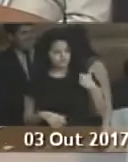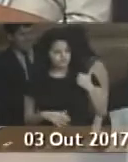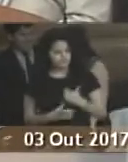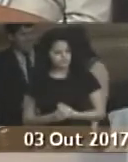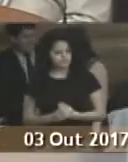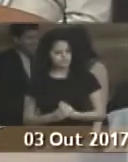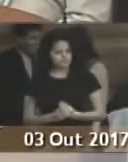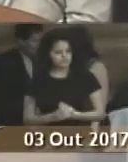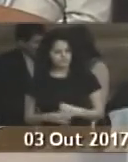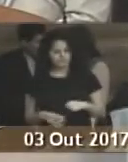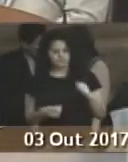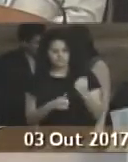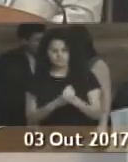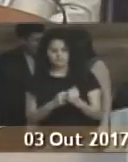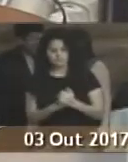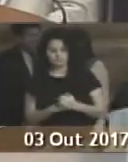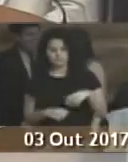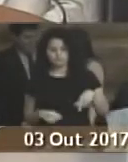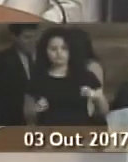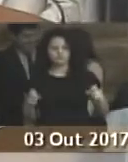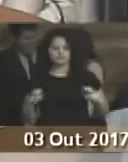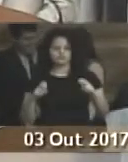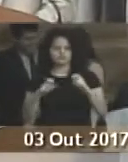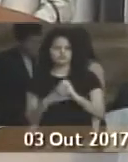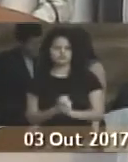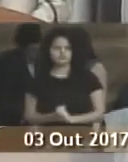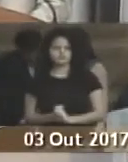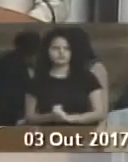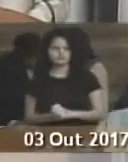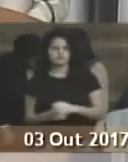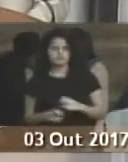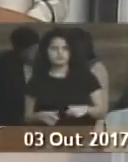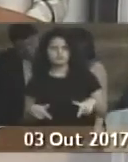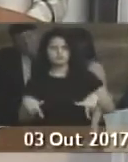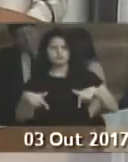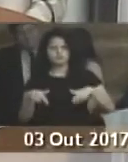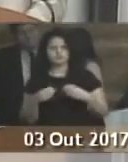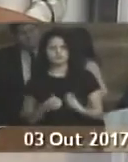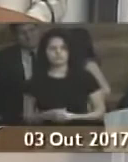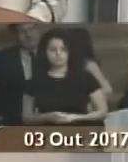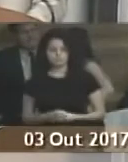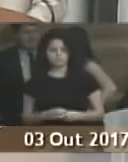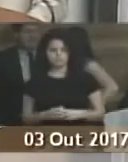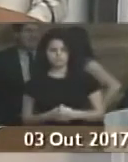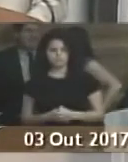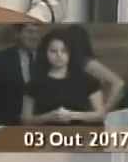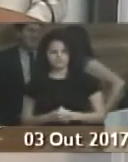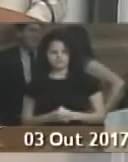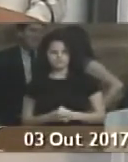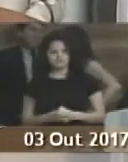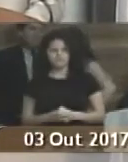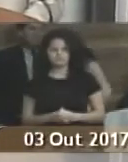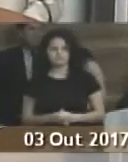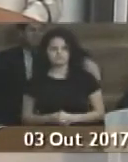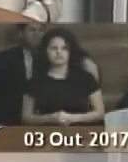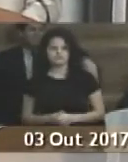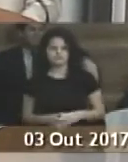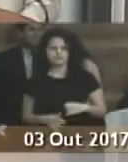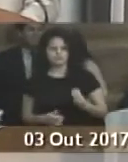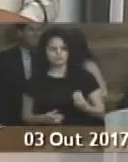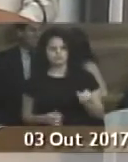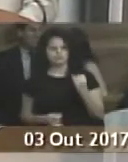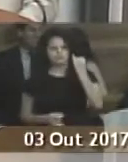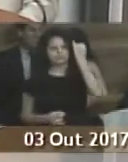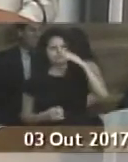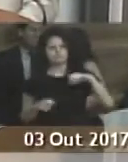4 anos que eu fiquei aqui no governo passado, lutei bastante para ter um investimento maior no esporte, porque é importante o esporte para